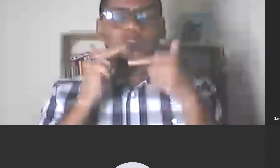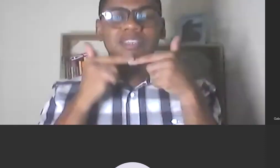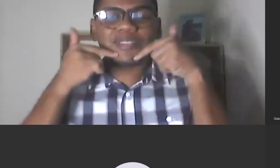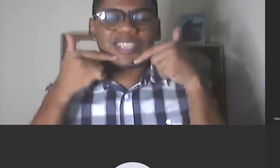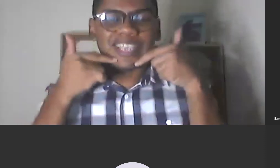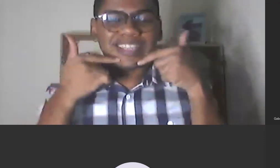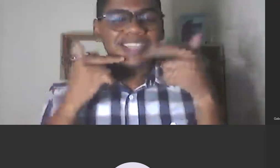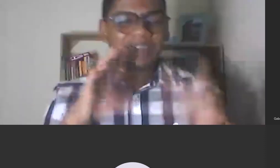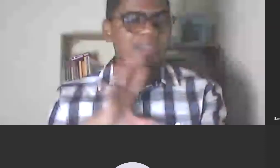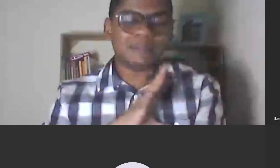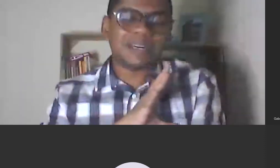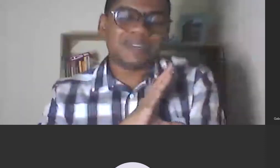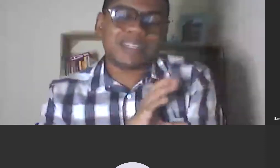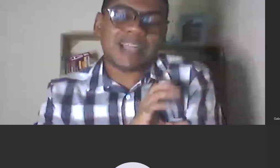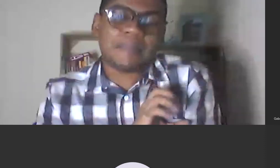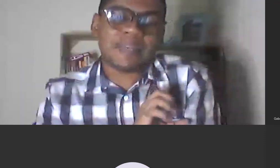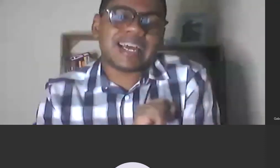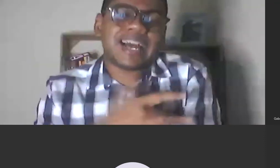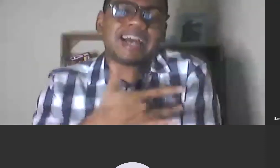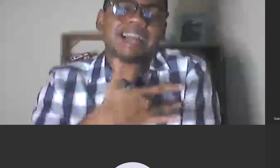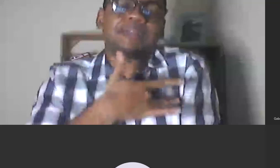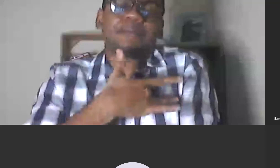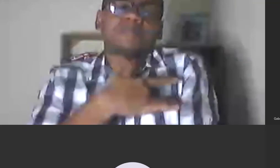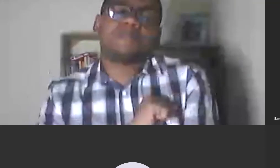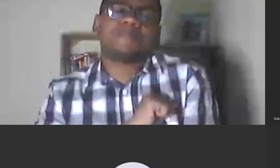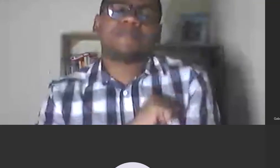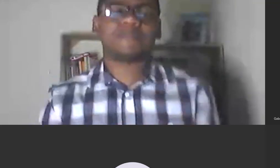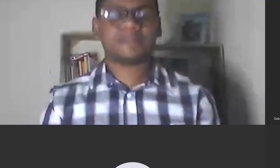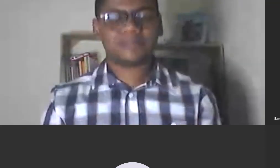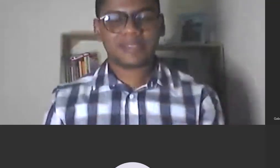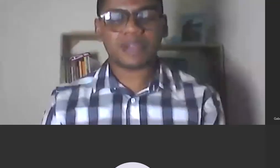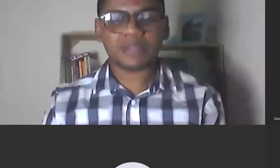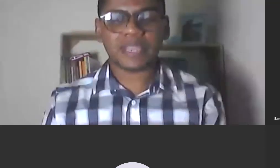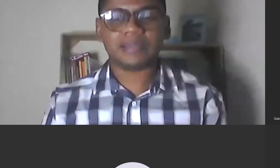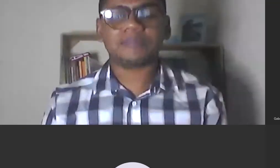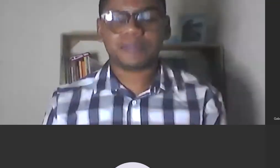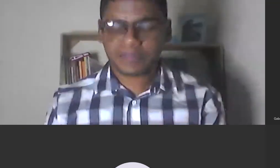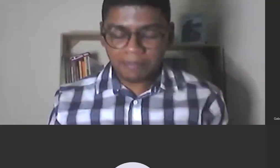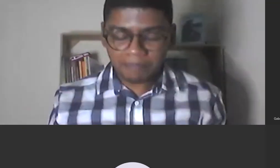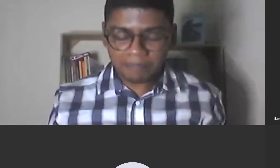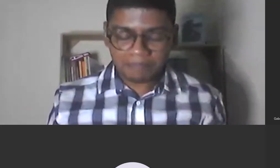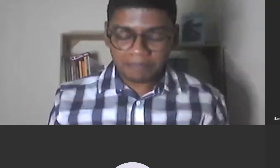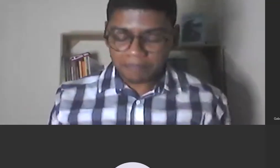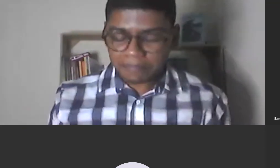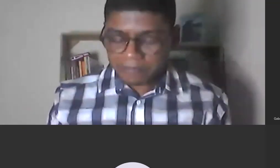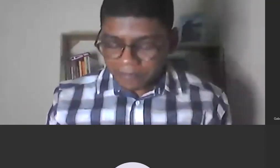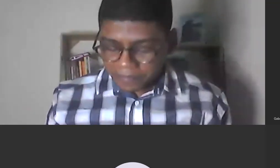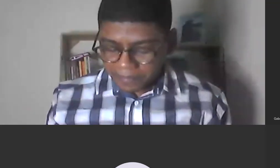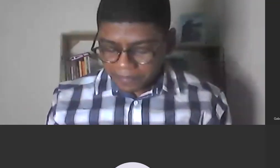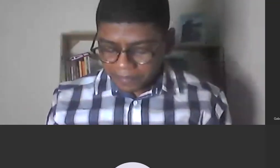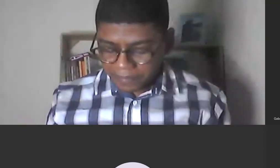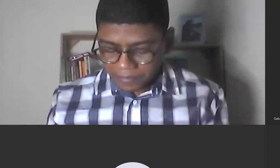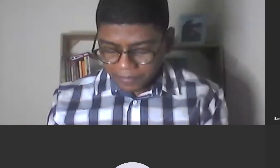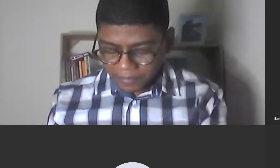Um sorrisinho de quem está, de repente, amando, que está apaixonado por alguém. Tá?